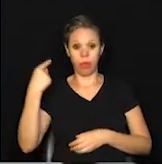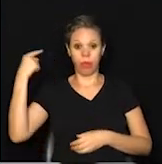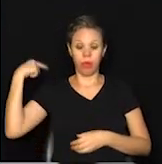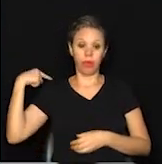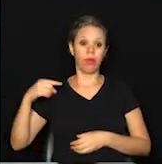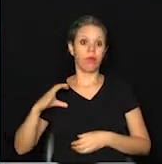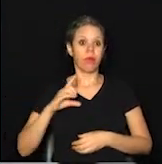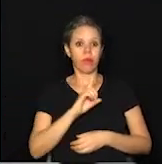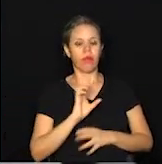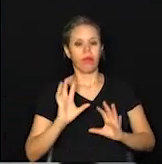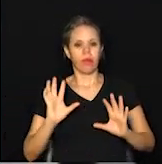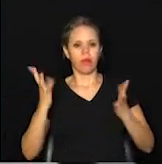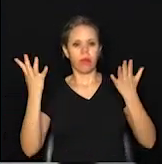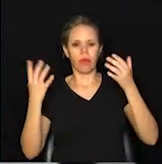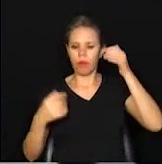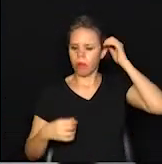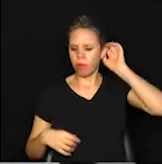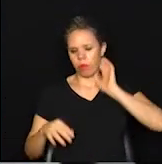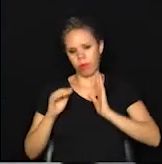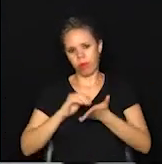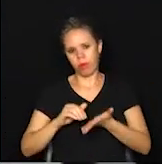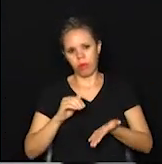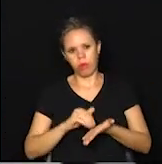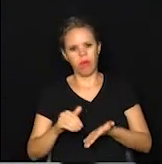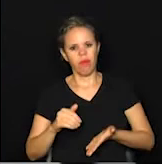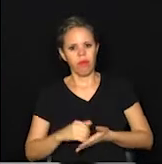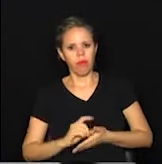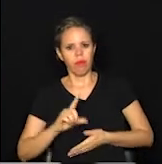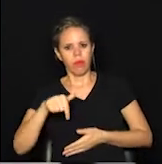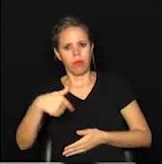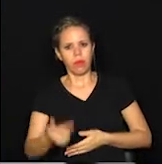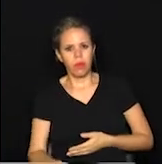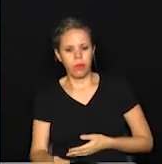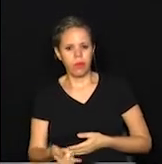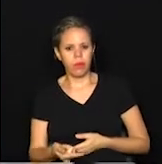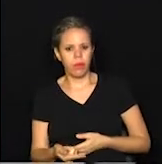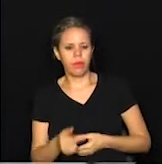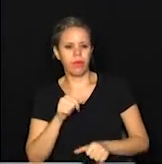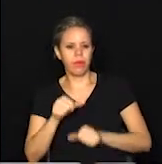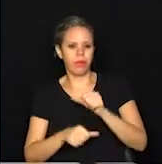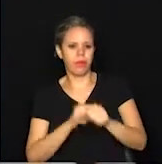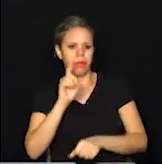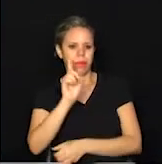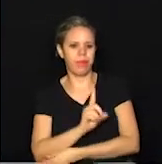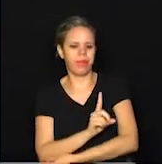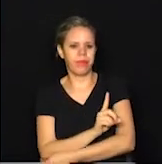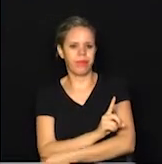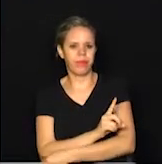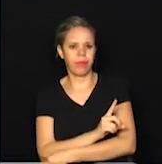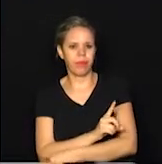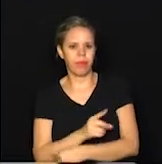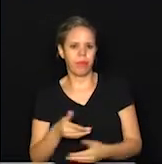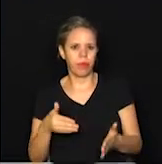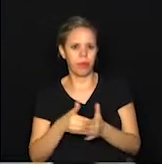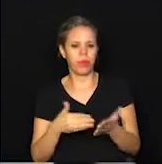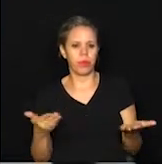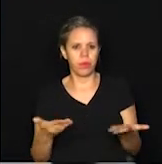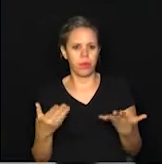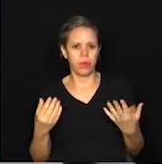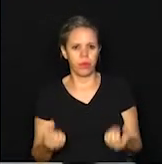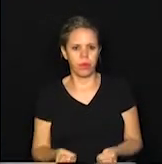coordenador de eventos da secretaria, depois virou diretor e por último agora